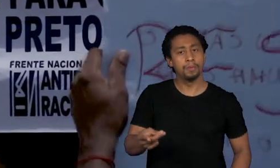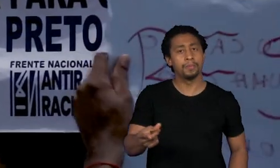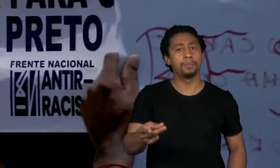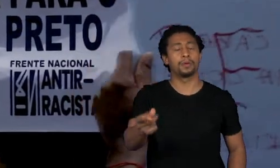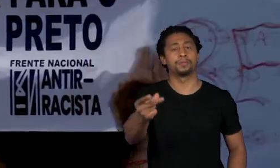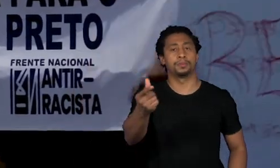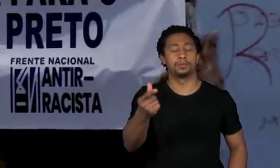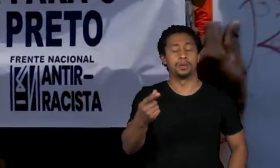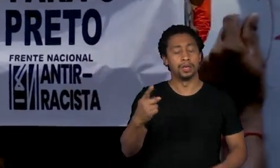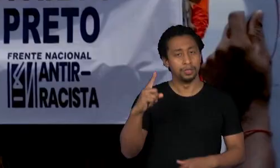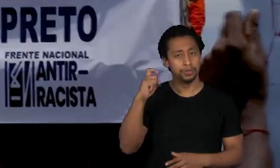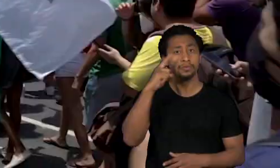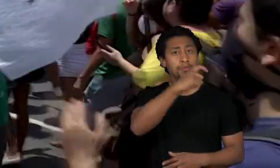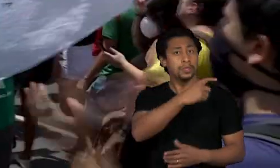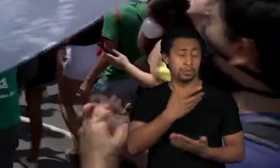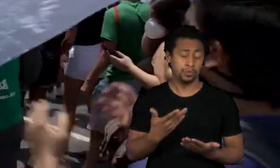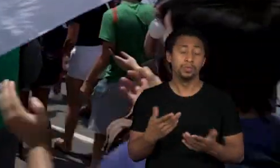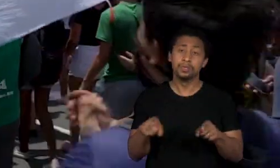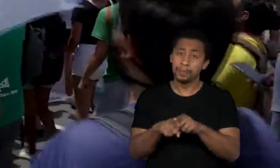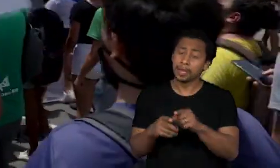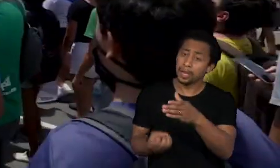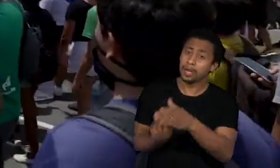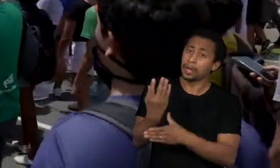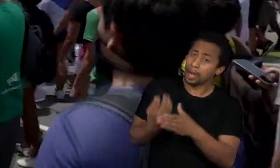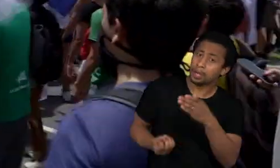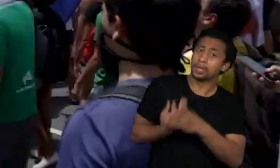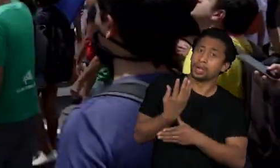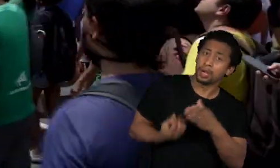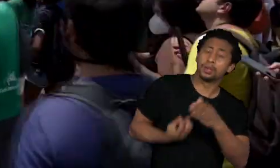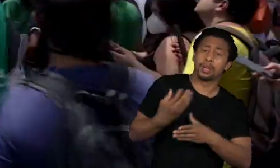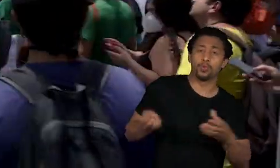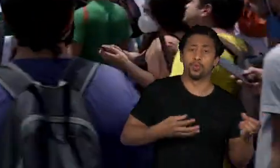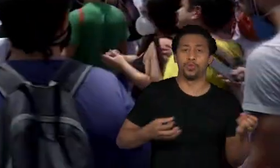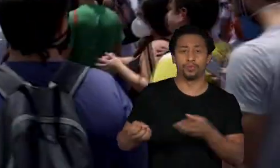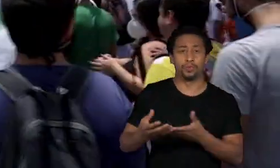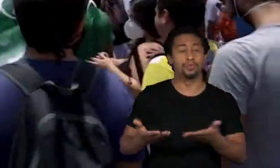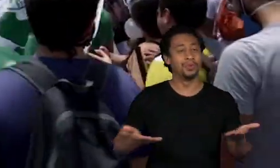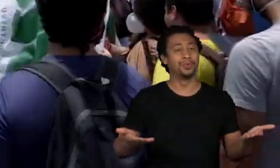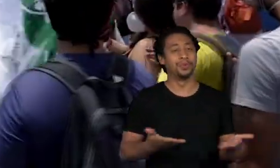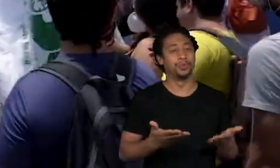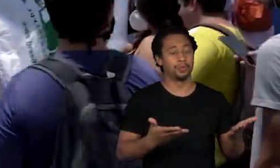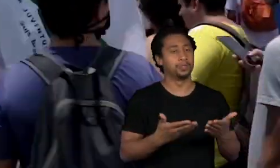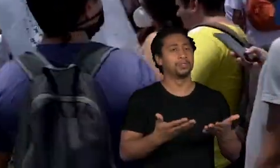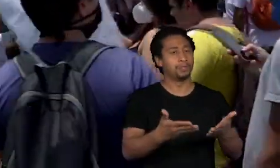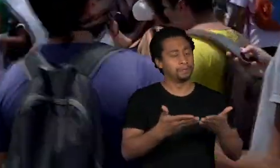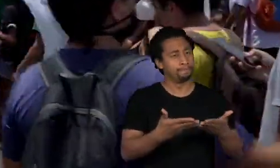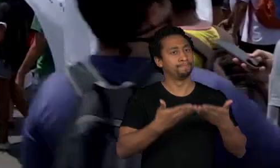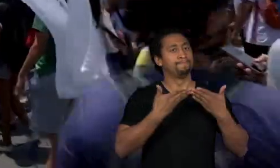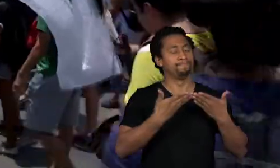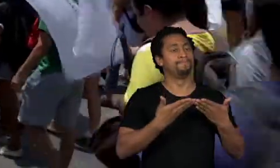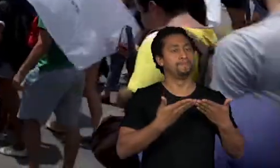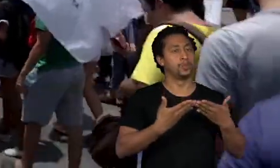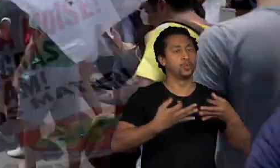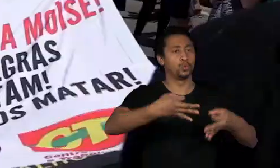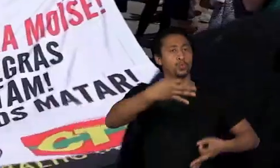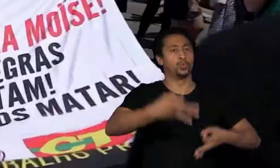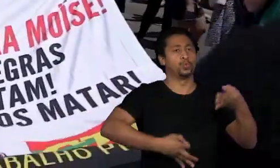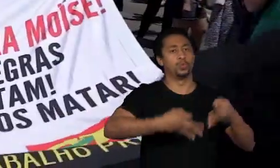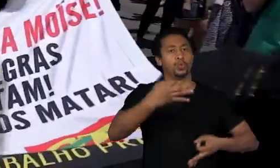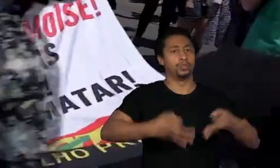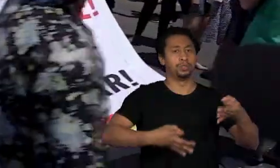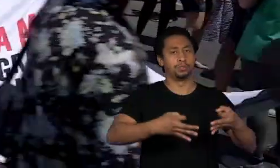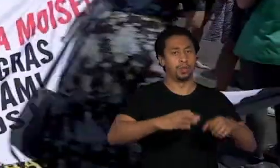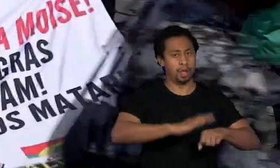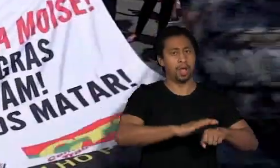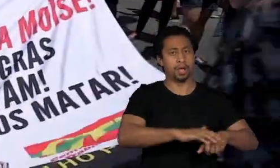sempre, de forma gratuita. Estamos aqui hoje pedindo justiça por Moise. Infelizmente, o caso de Moise não é